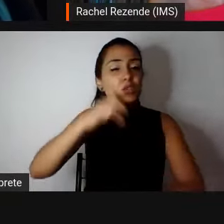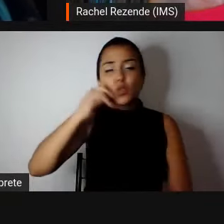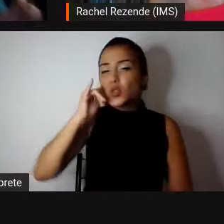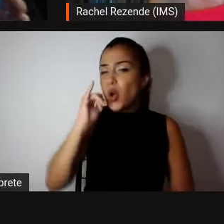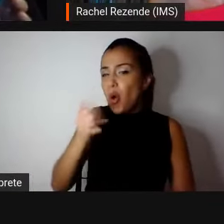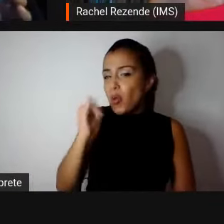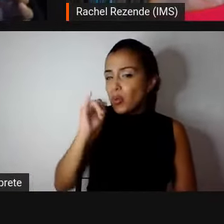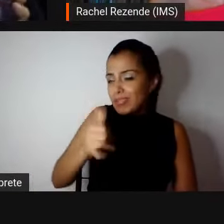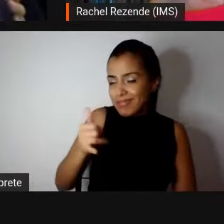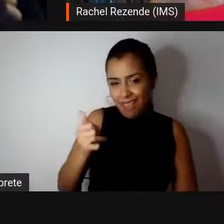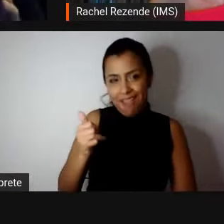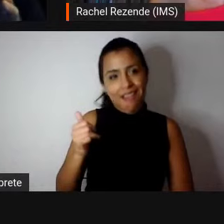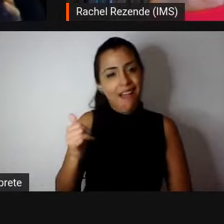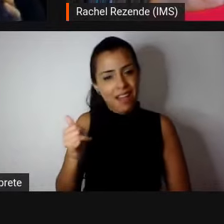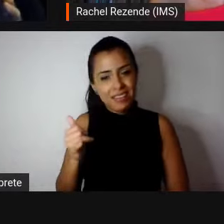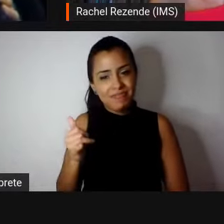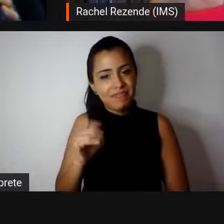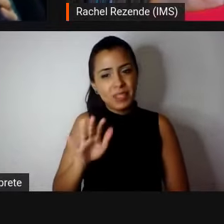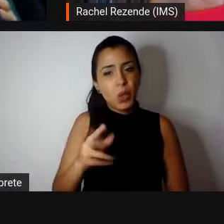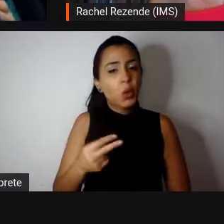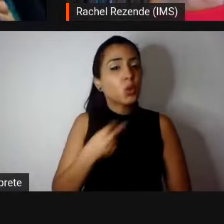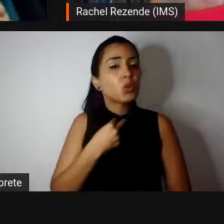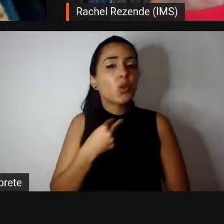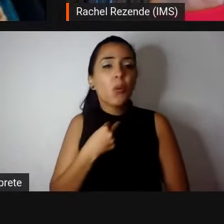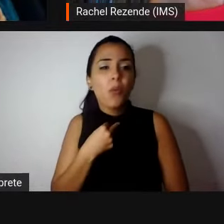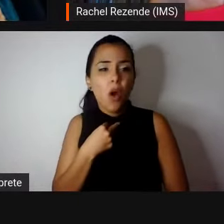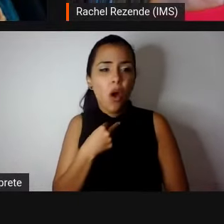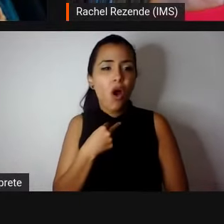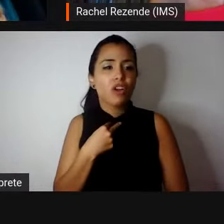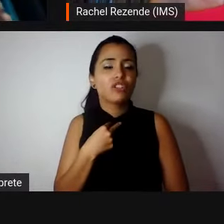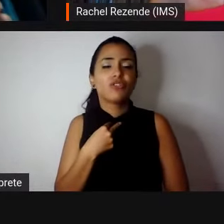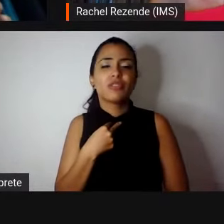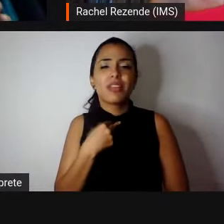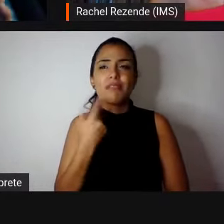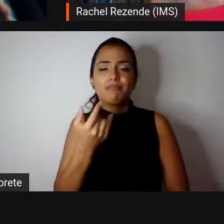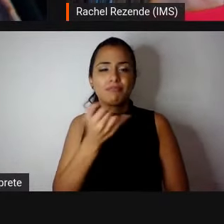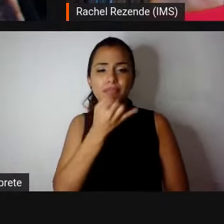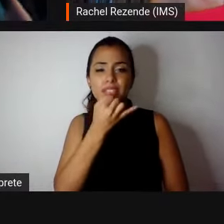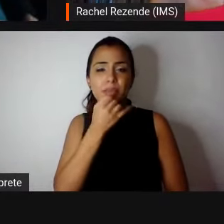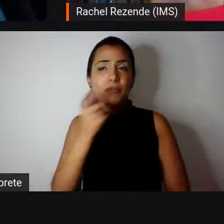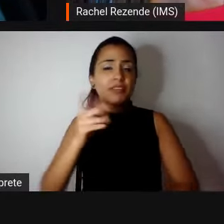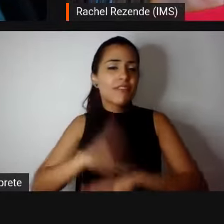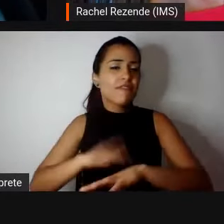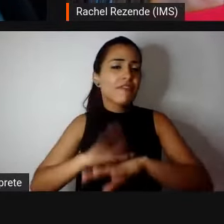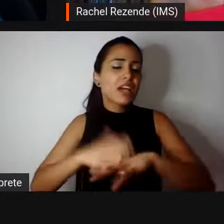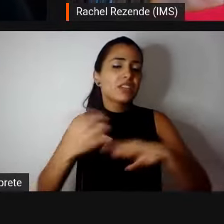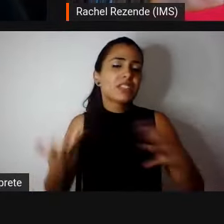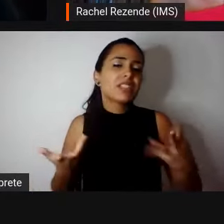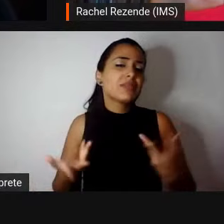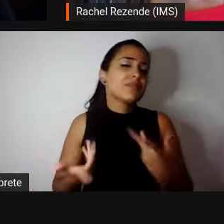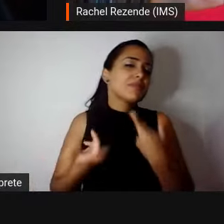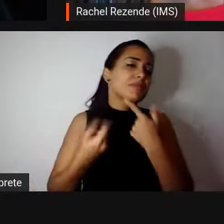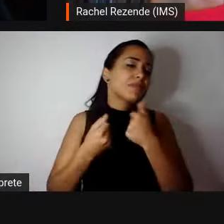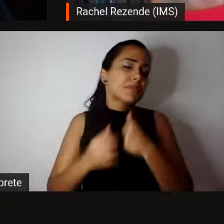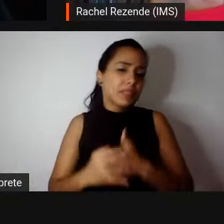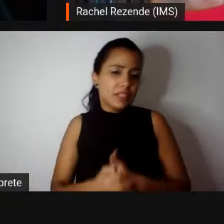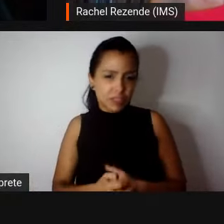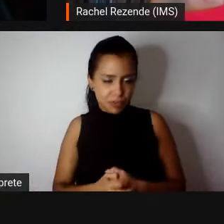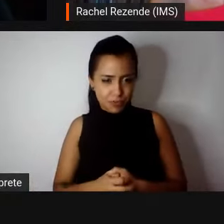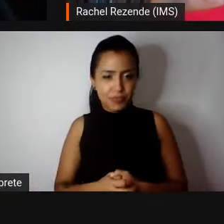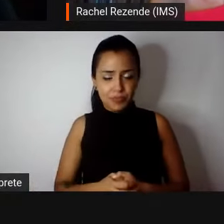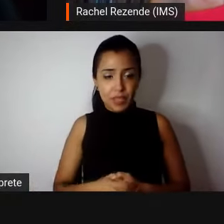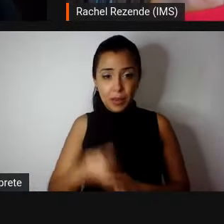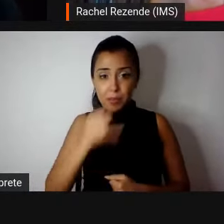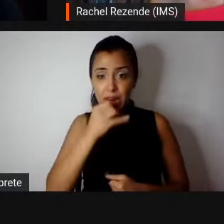simplesmente... Você não pode, como você pode, maravilhosamente, com Guimarães, fazer uma